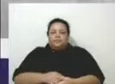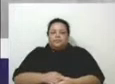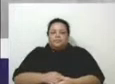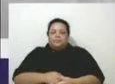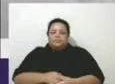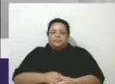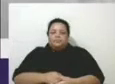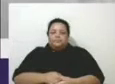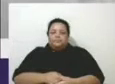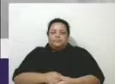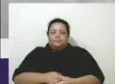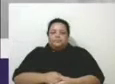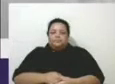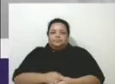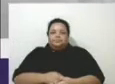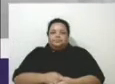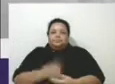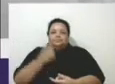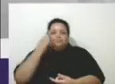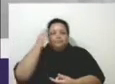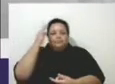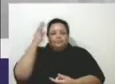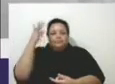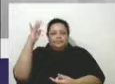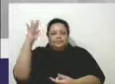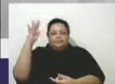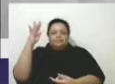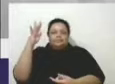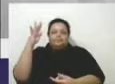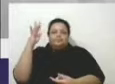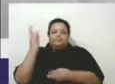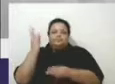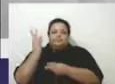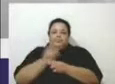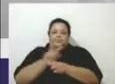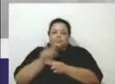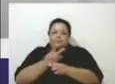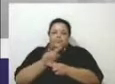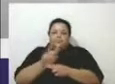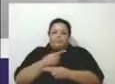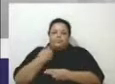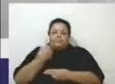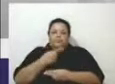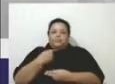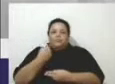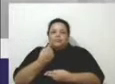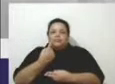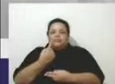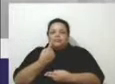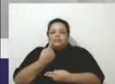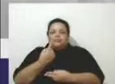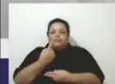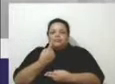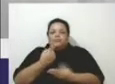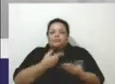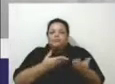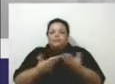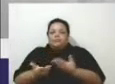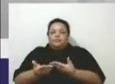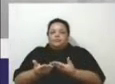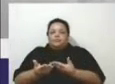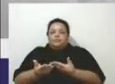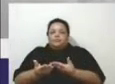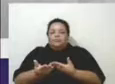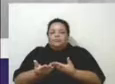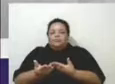uma um sonho né uma busca que a gente realmente trouxe e e e